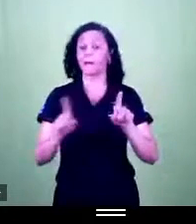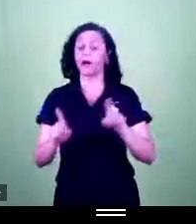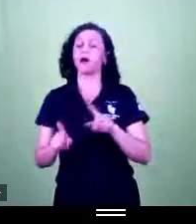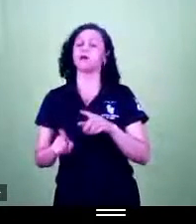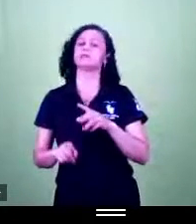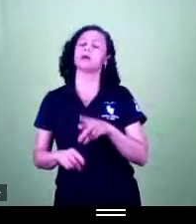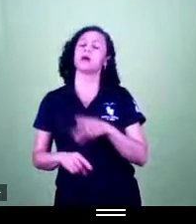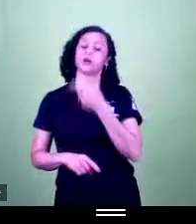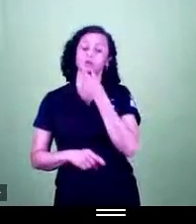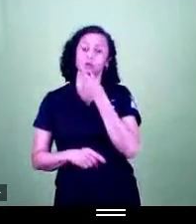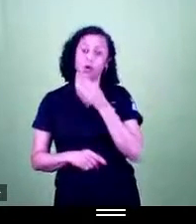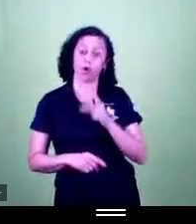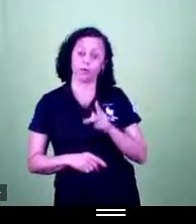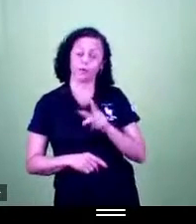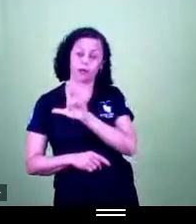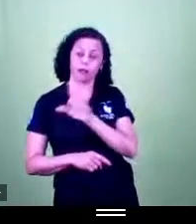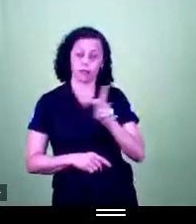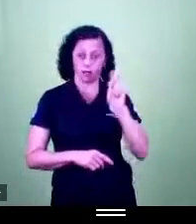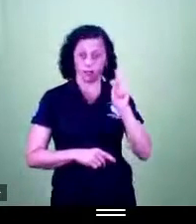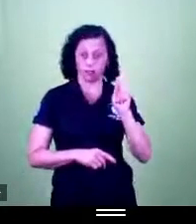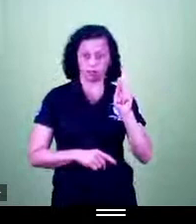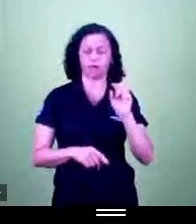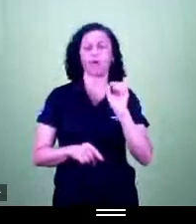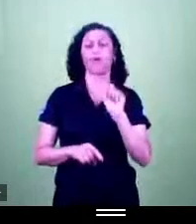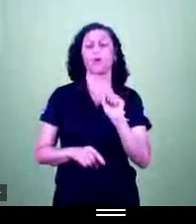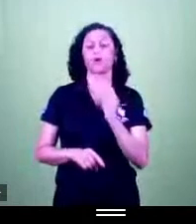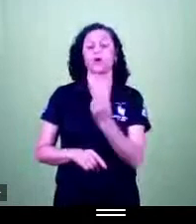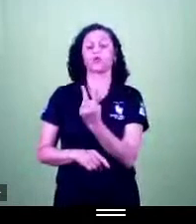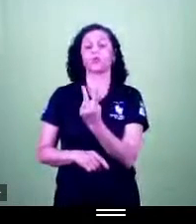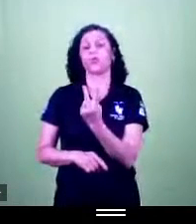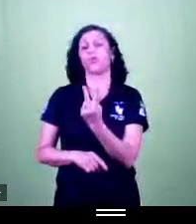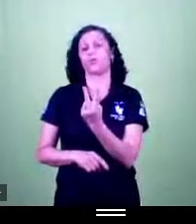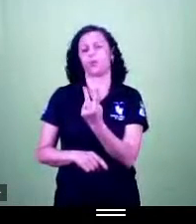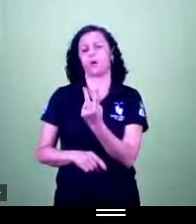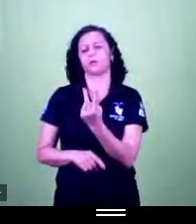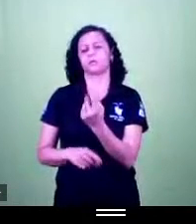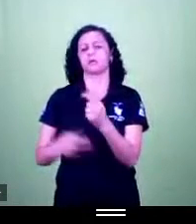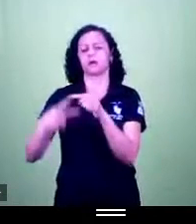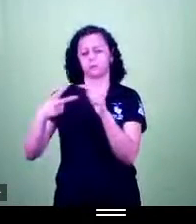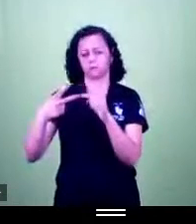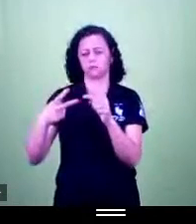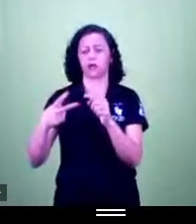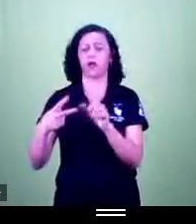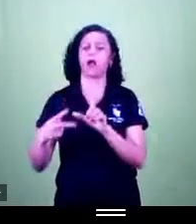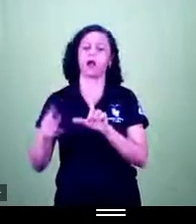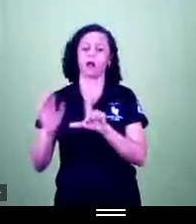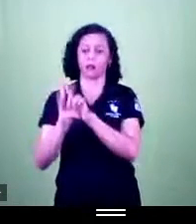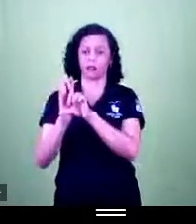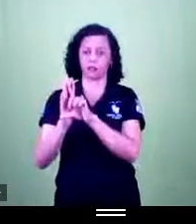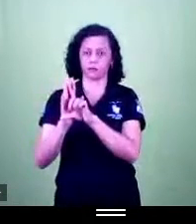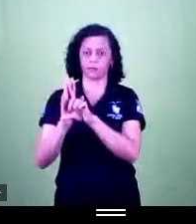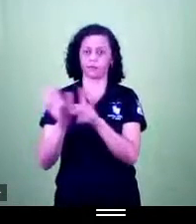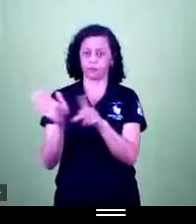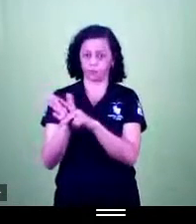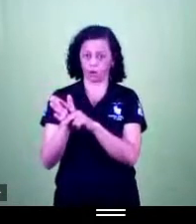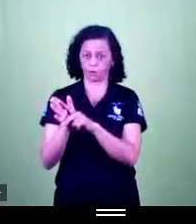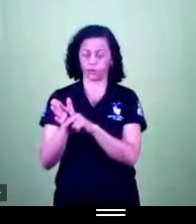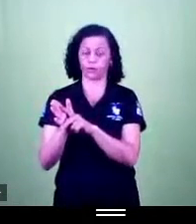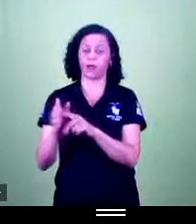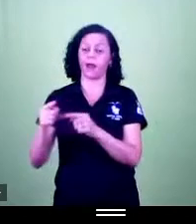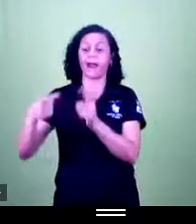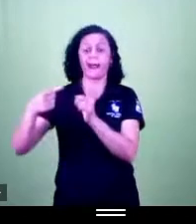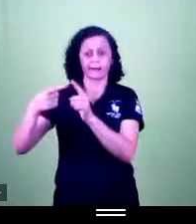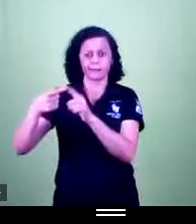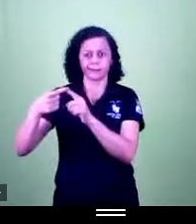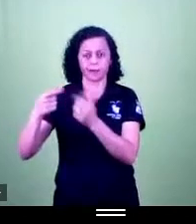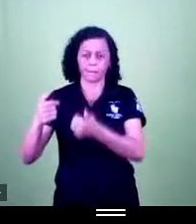conclusão aí de duas leis. Quais são elas, né? Essas duas leis de Kirchhoff. A primeira lei conhecida